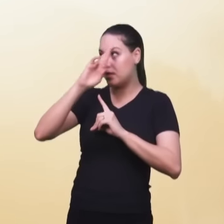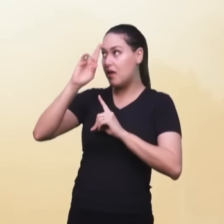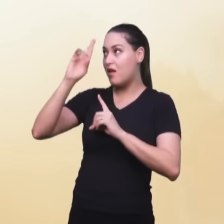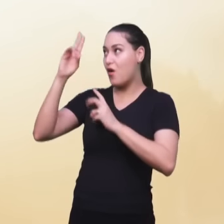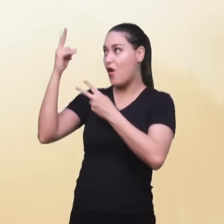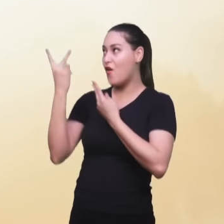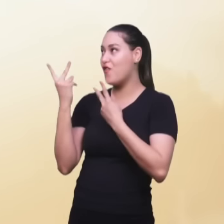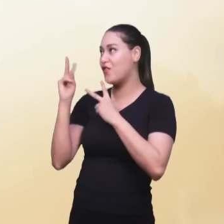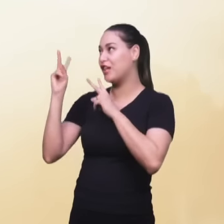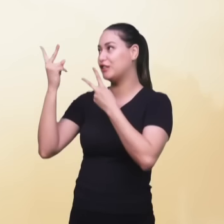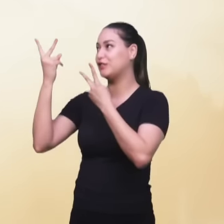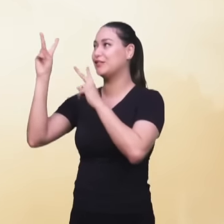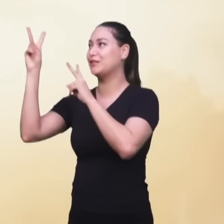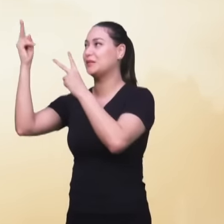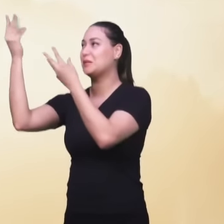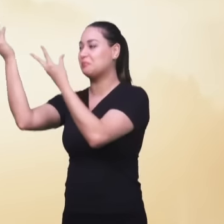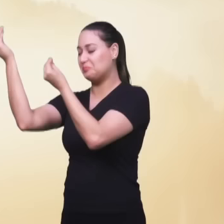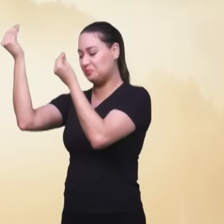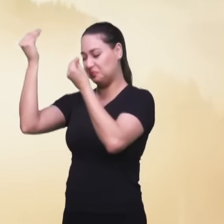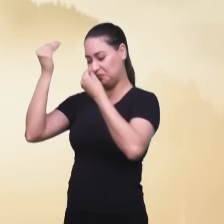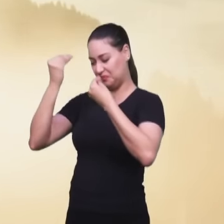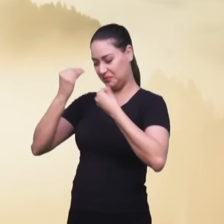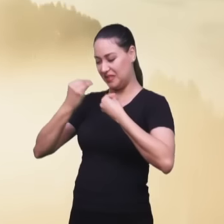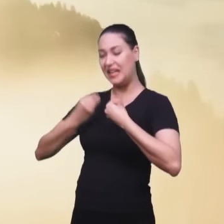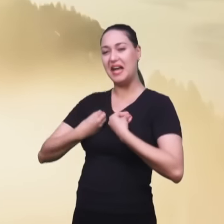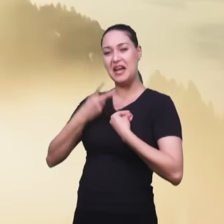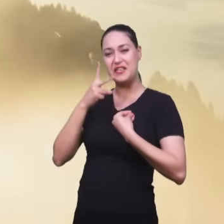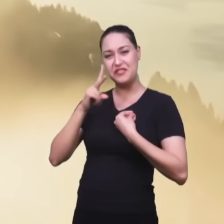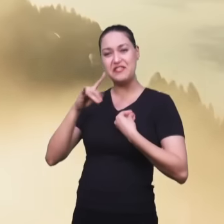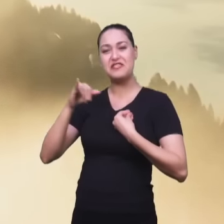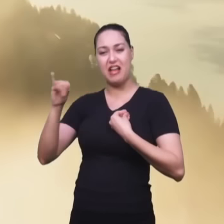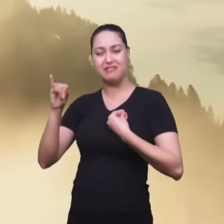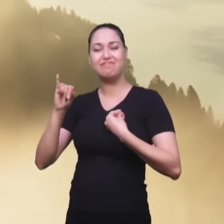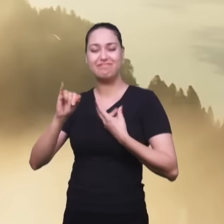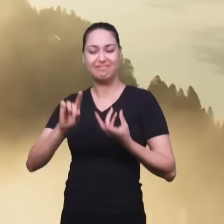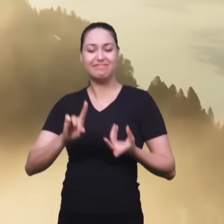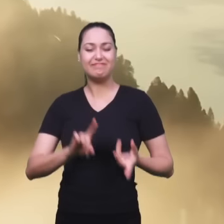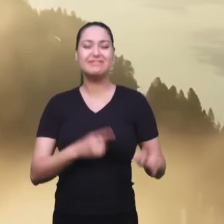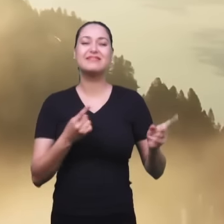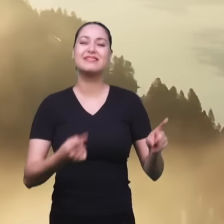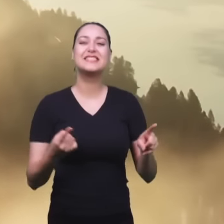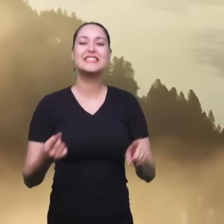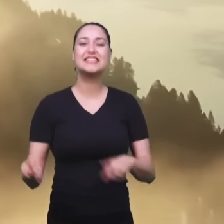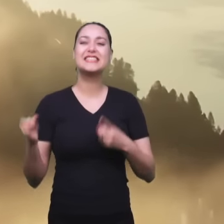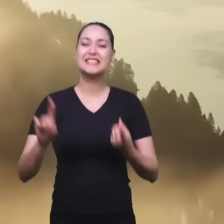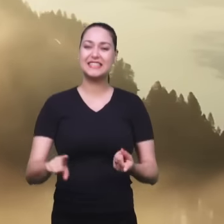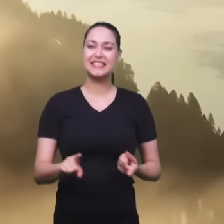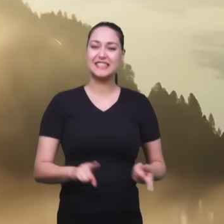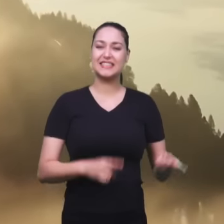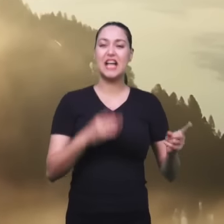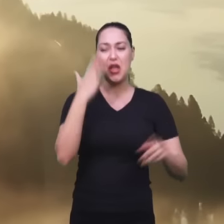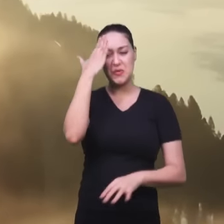A vitória Eu sei Que Ele Me dará